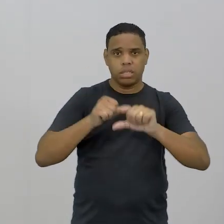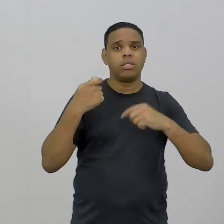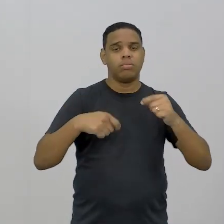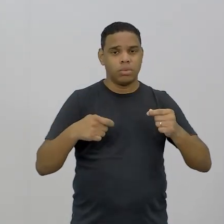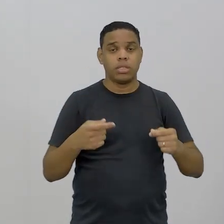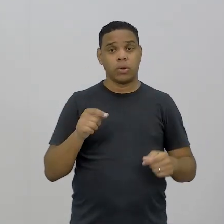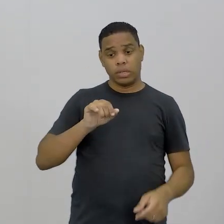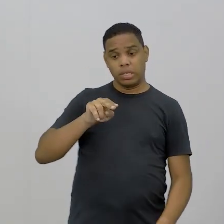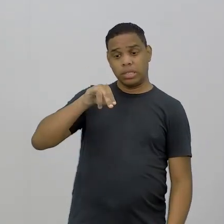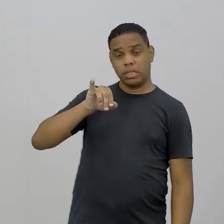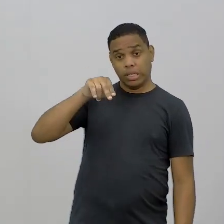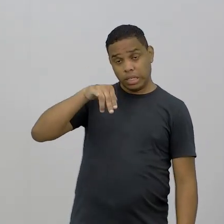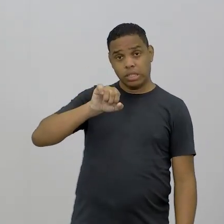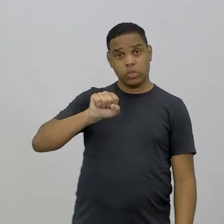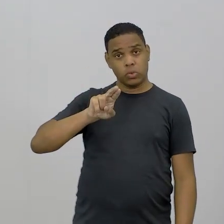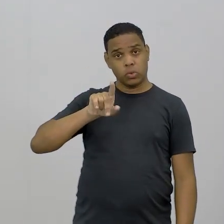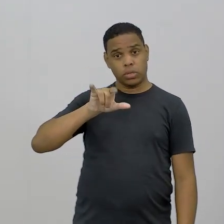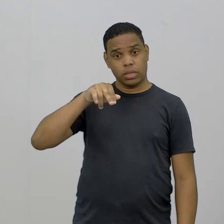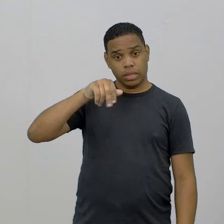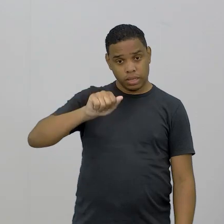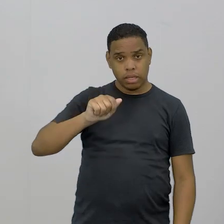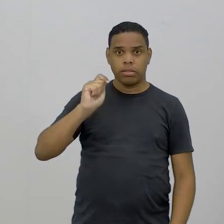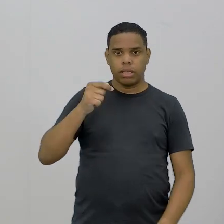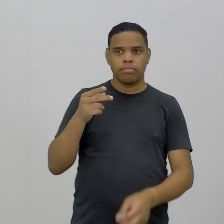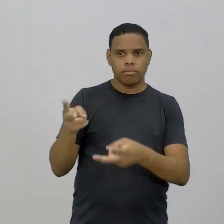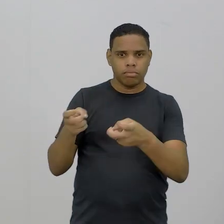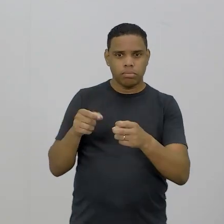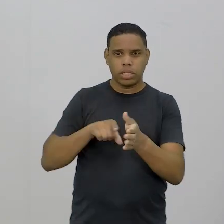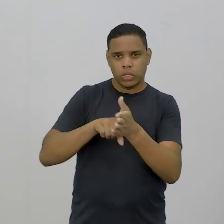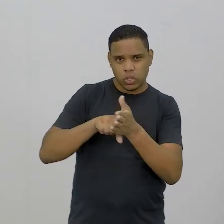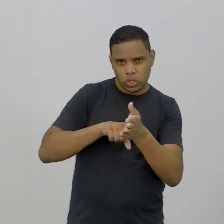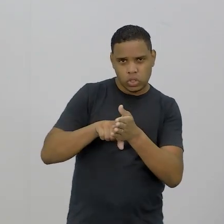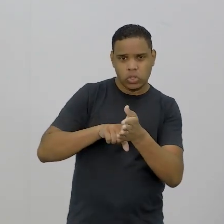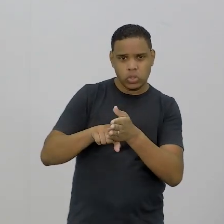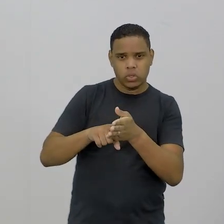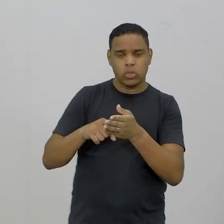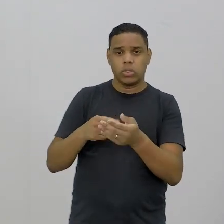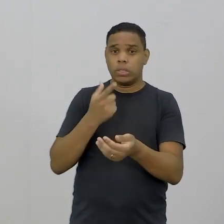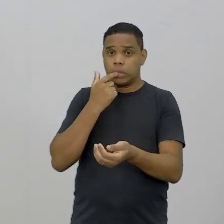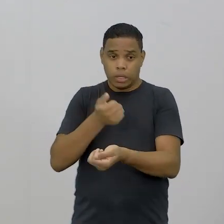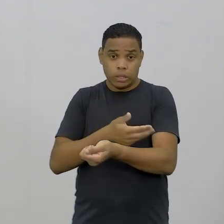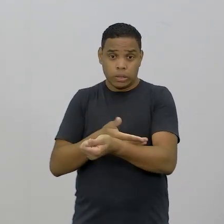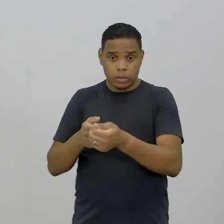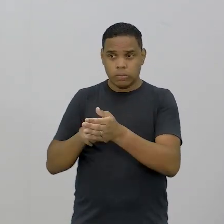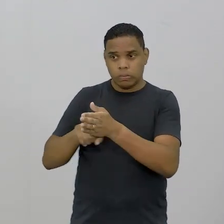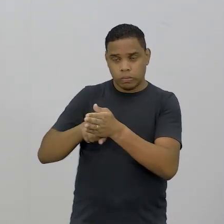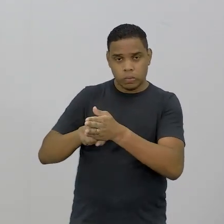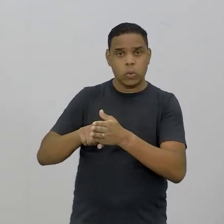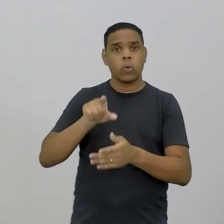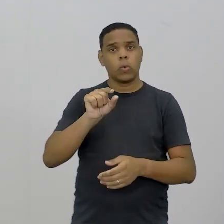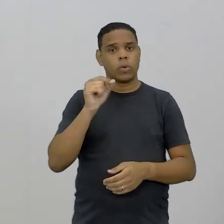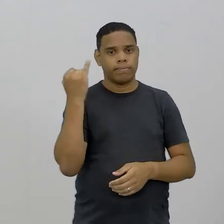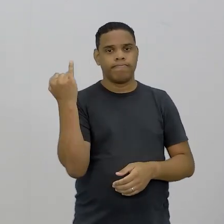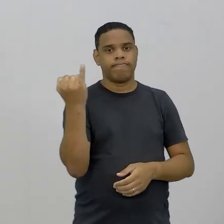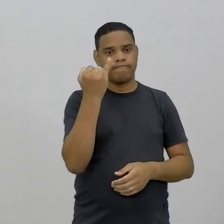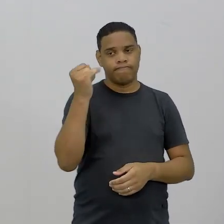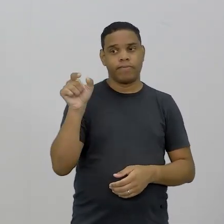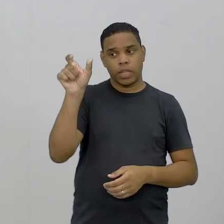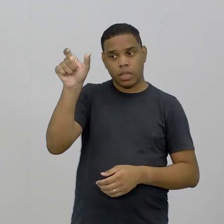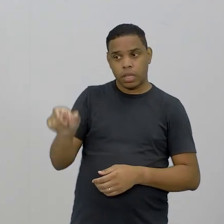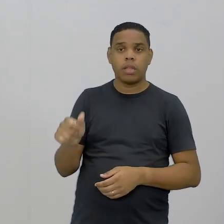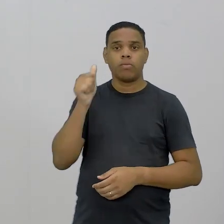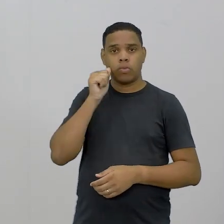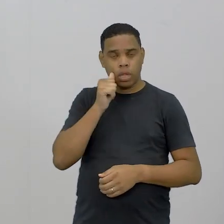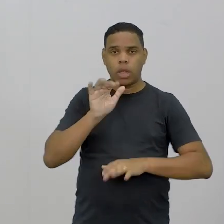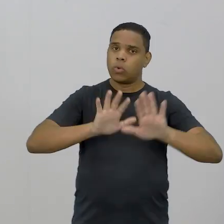a insulina, né, ela também consegue ser detectada em exames laboratoriais de sangue. Então, a importância dessa mulher aí rever